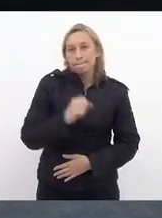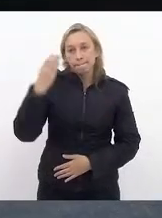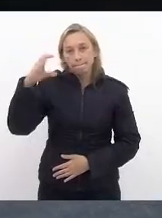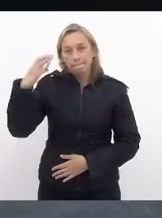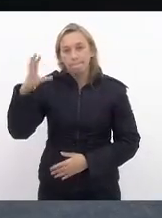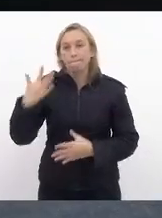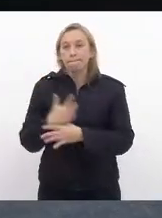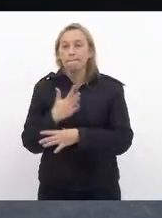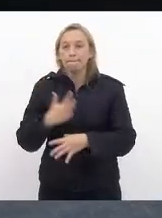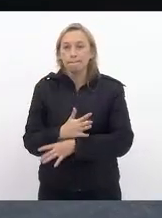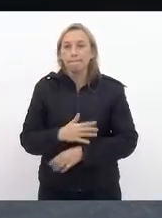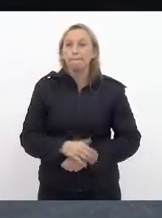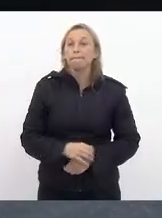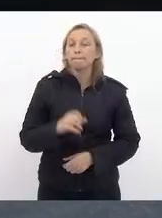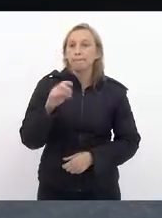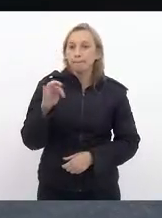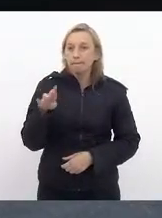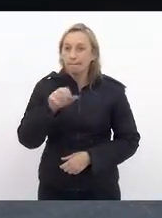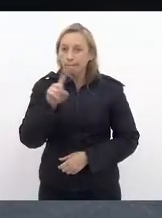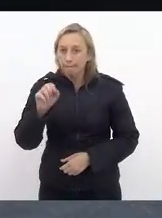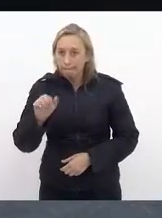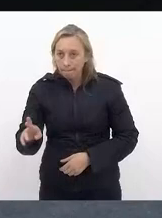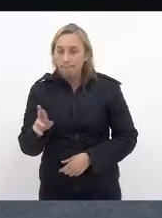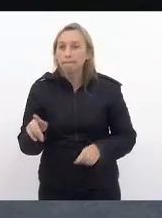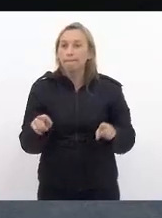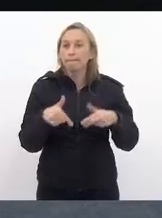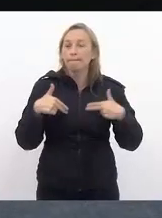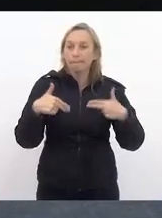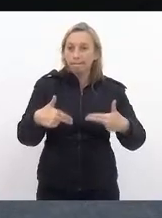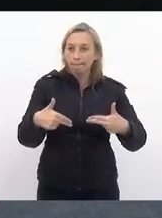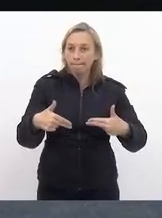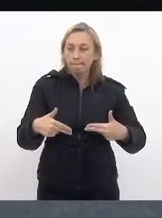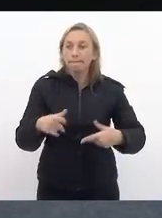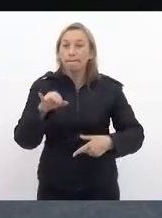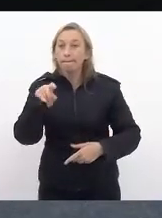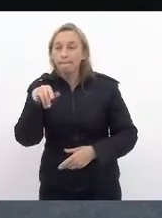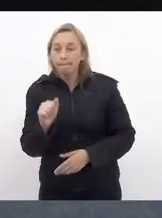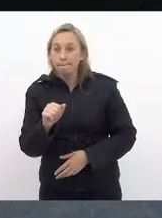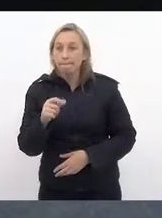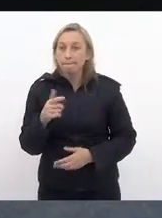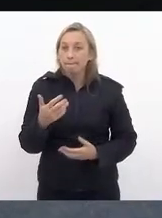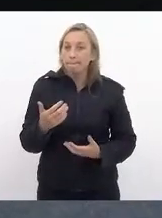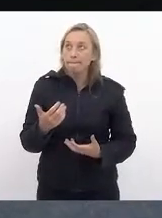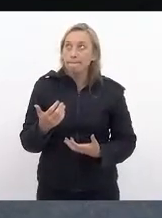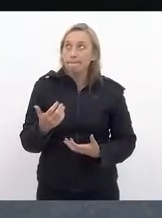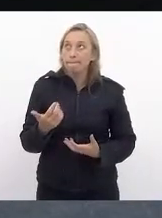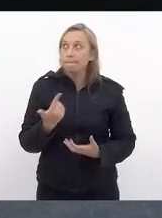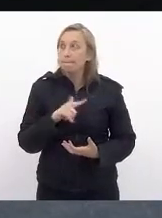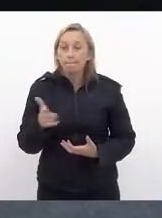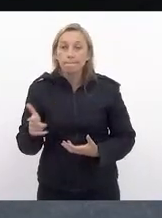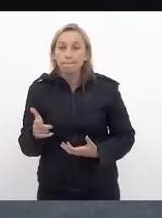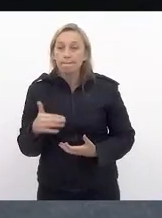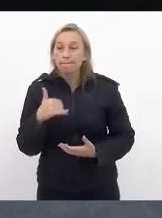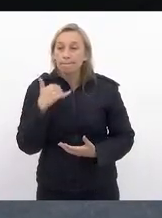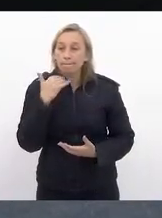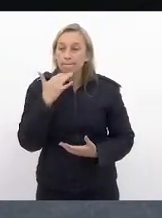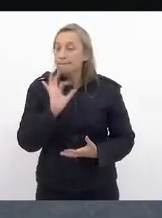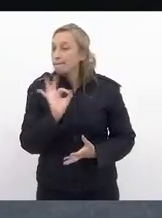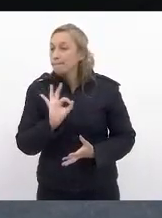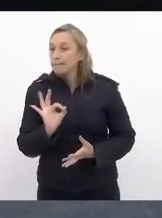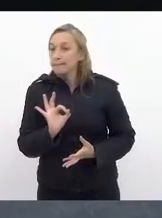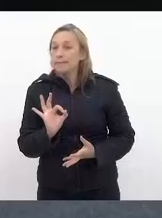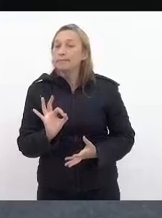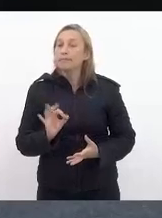de Niterói é uma artesã mas há também uma ativista selecione aquela que não tem Mônica não tem Papas na Língua